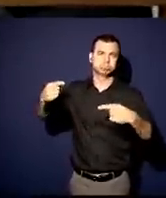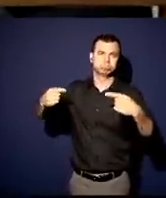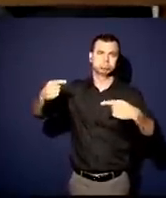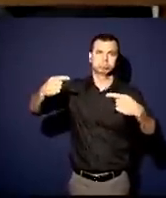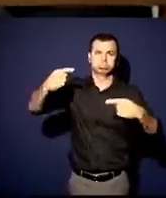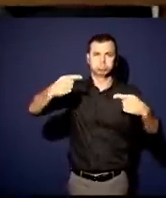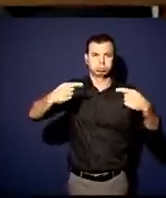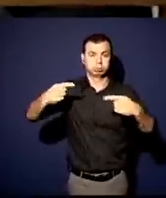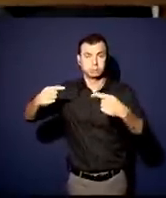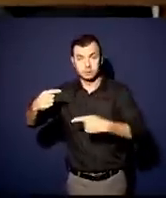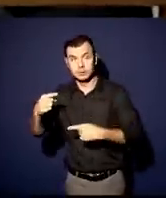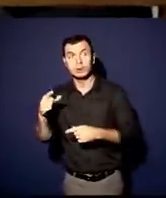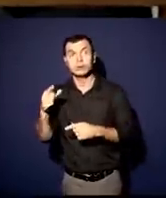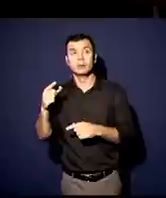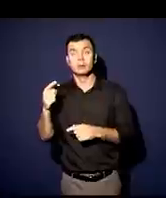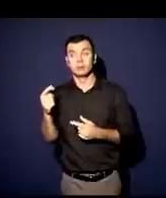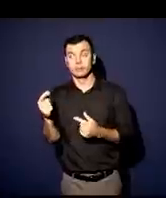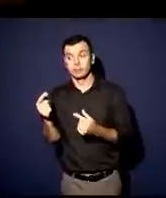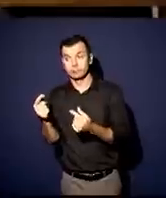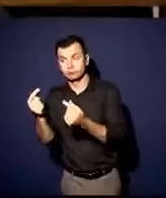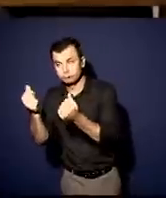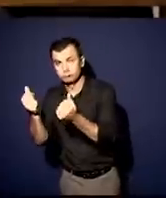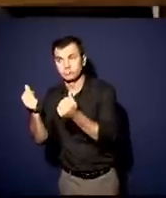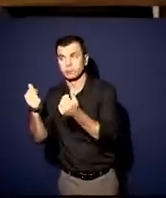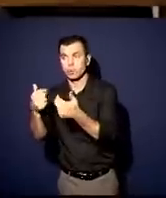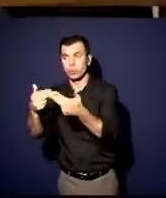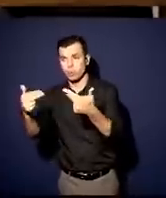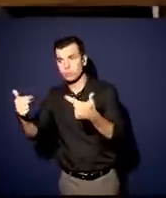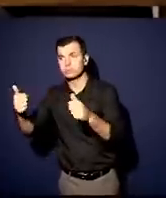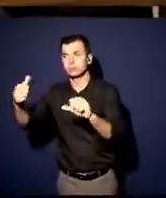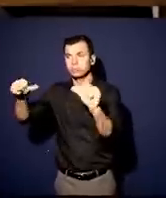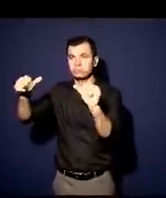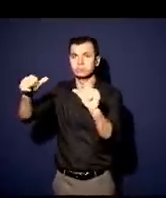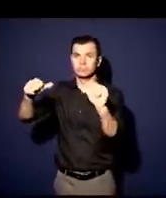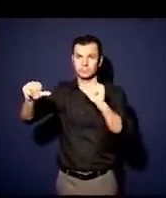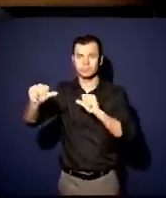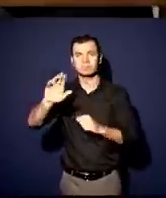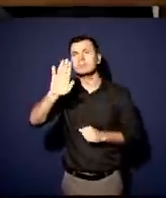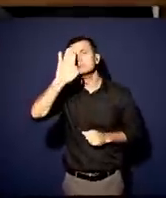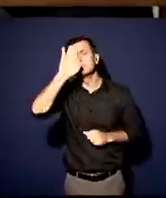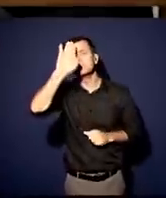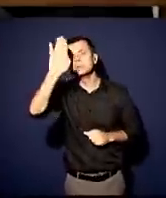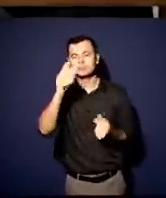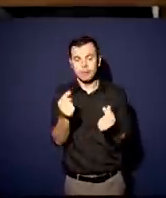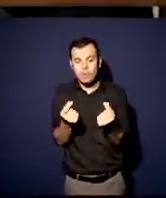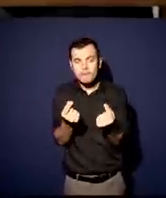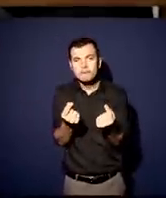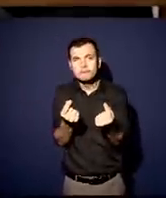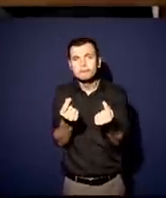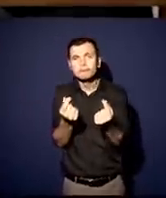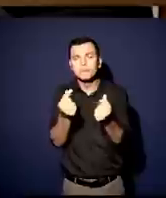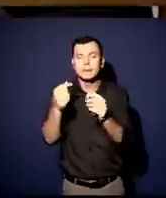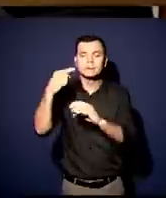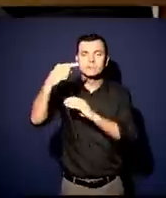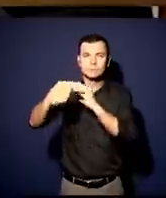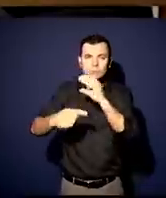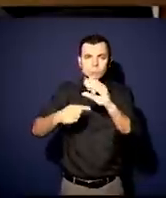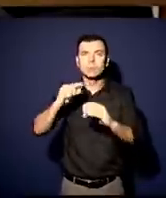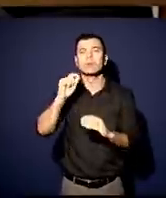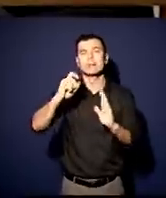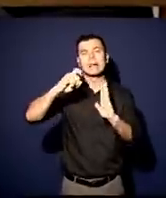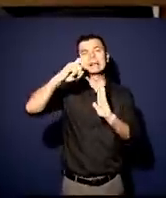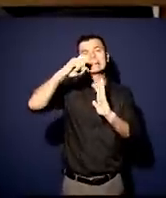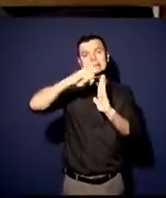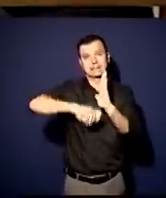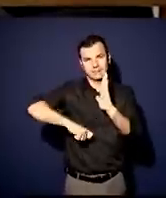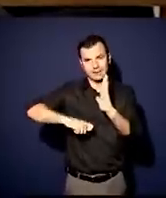uma reprecificação importante naquilo que talvez seja o preço mais importante da economia mundial, que é a taxa de juros americana ou a taxa de